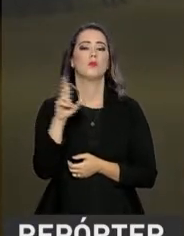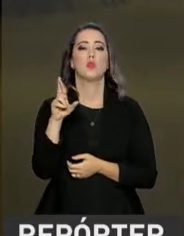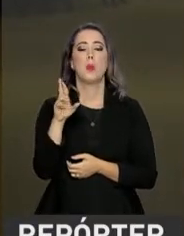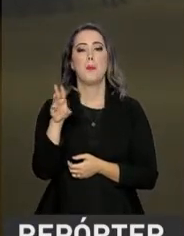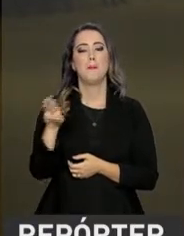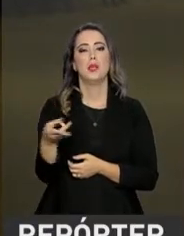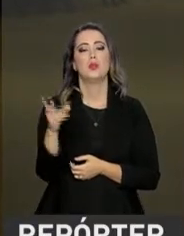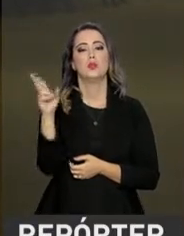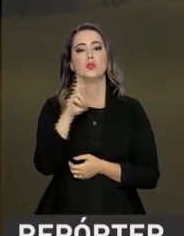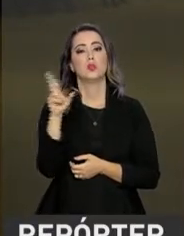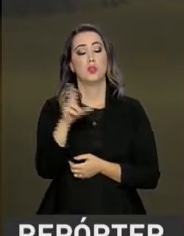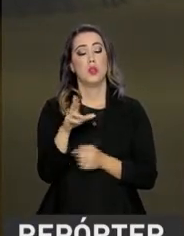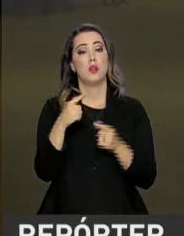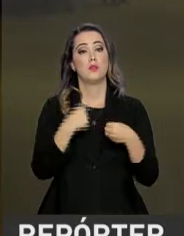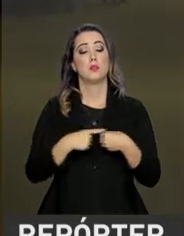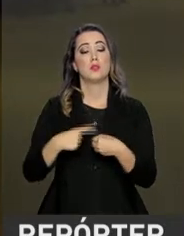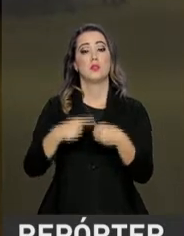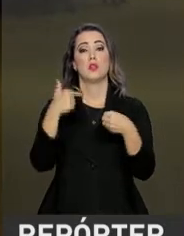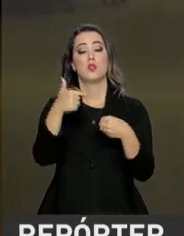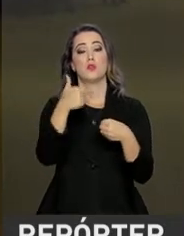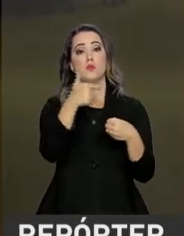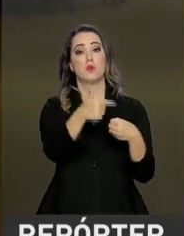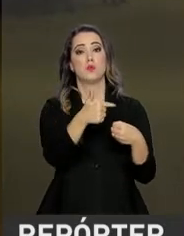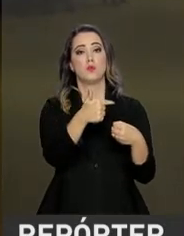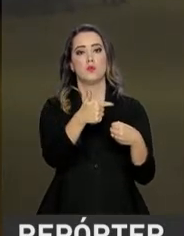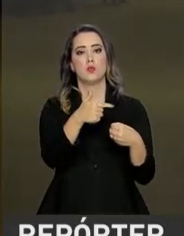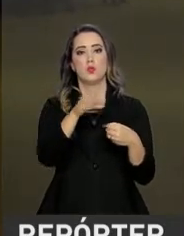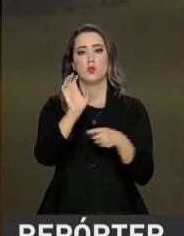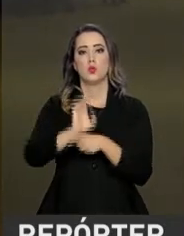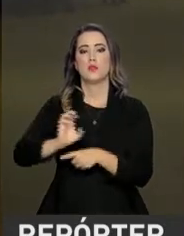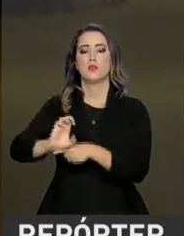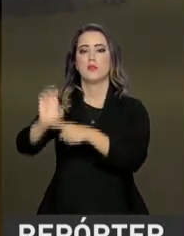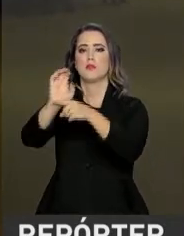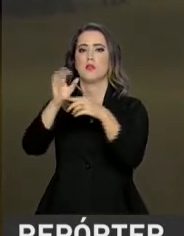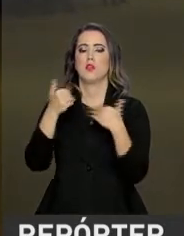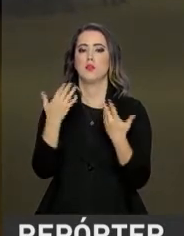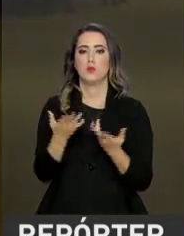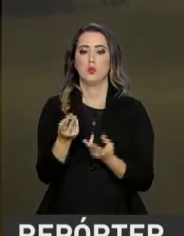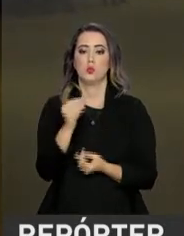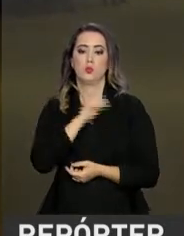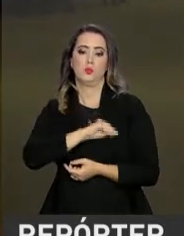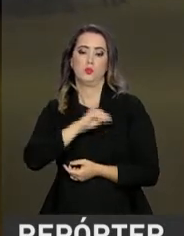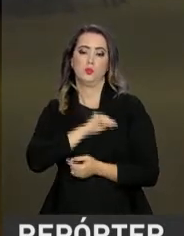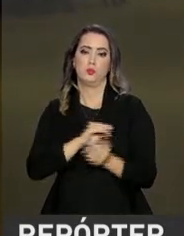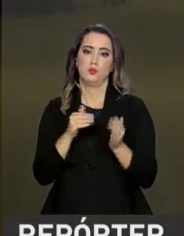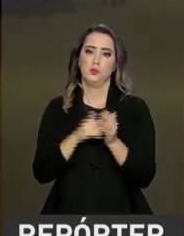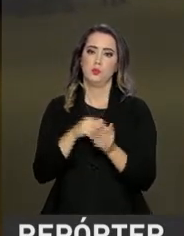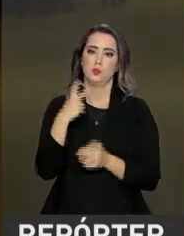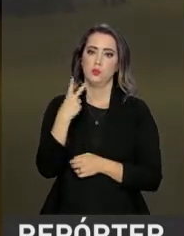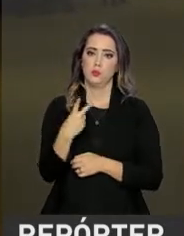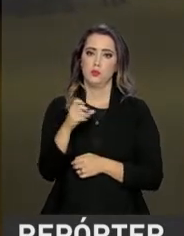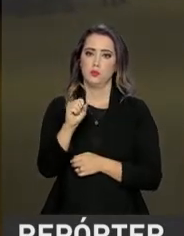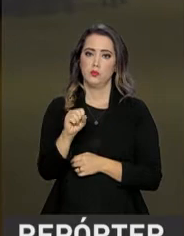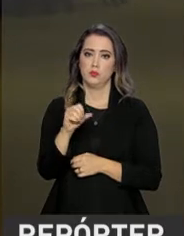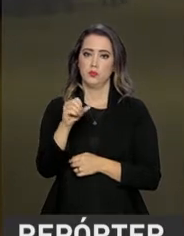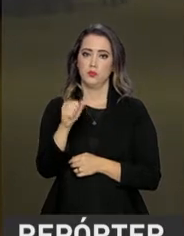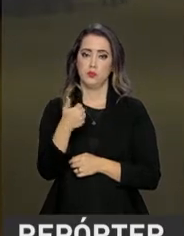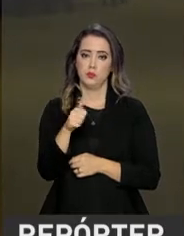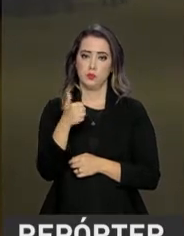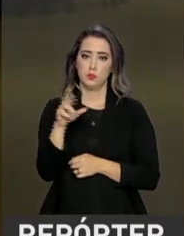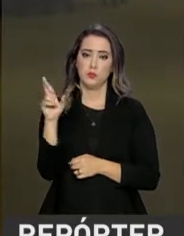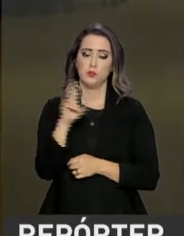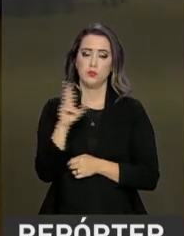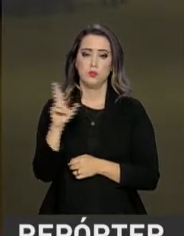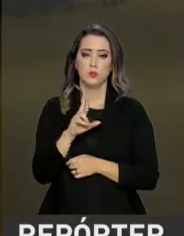para municípios de 22 estados brasileiros com dinheiro famílias com renda mensal de até dois mil oitocentos e onze